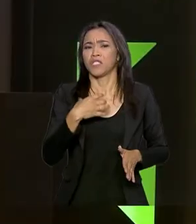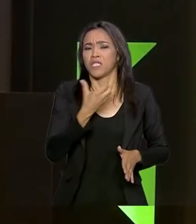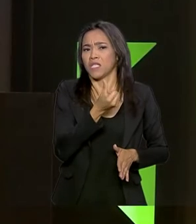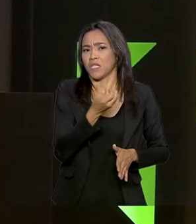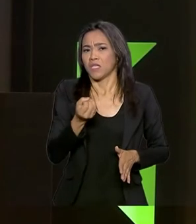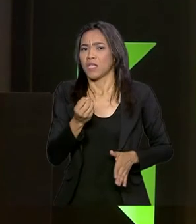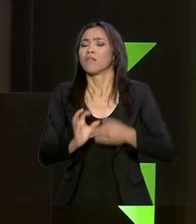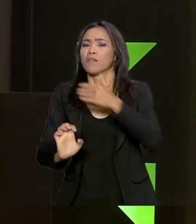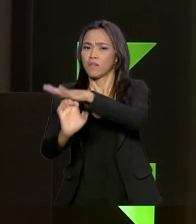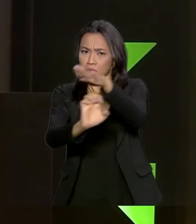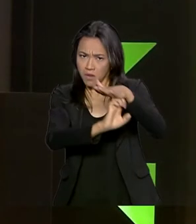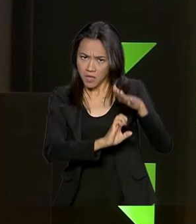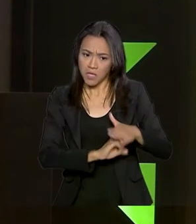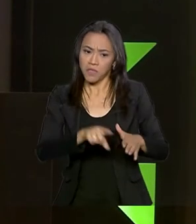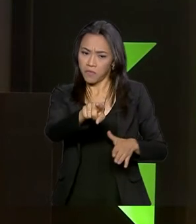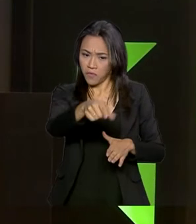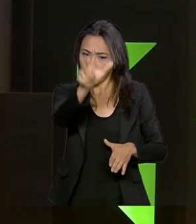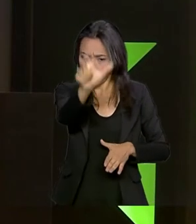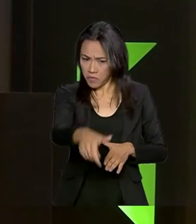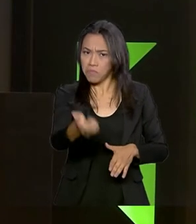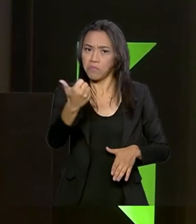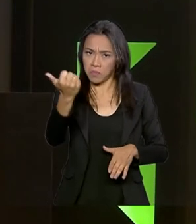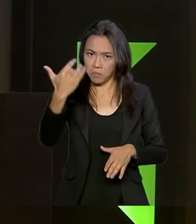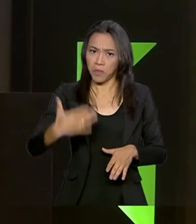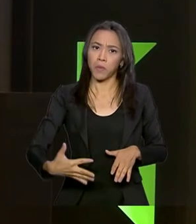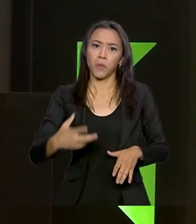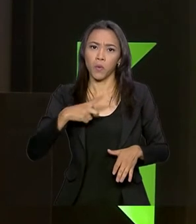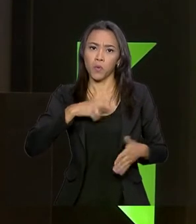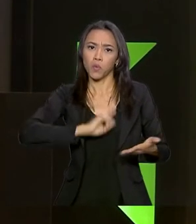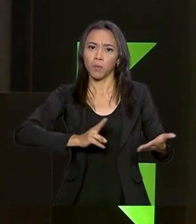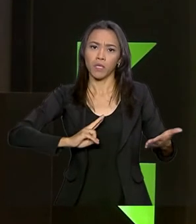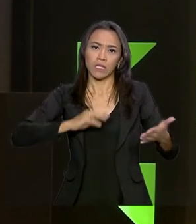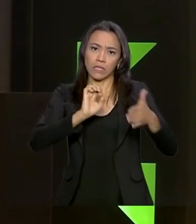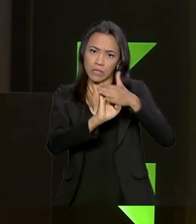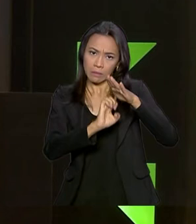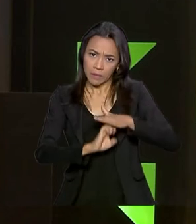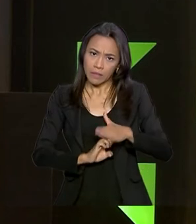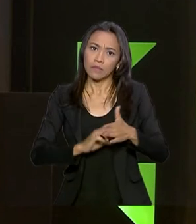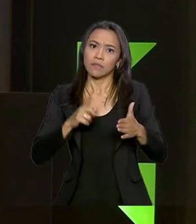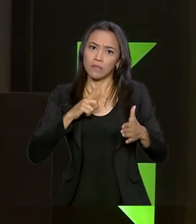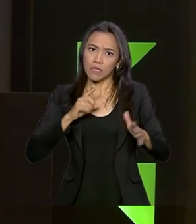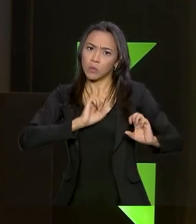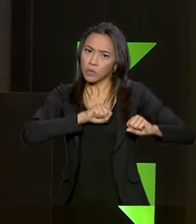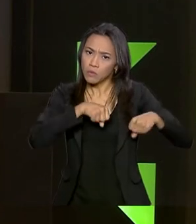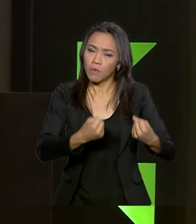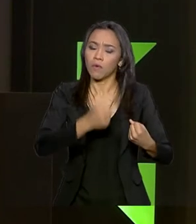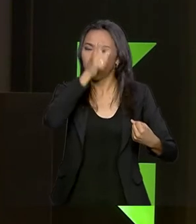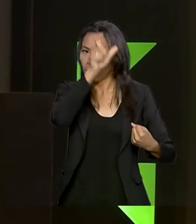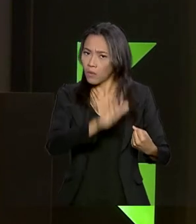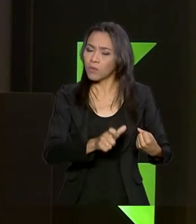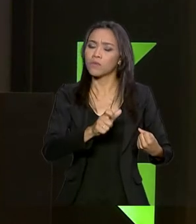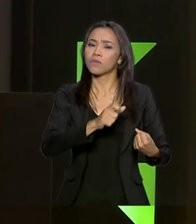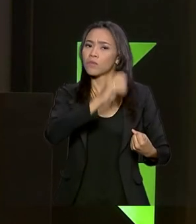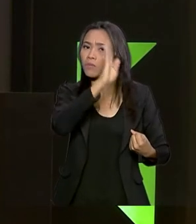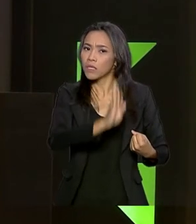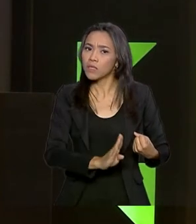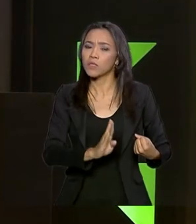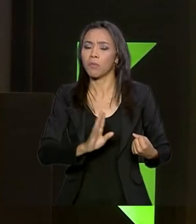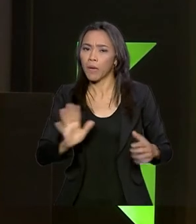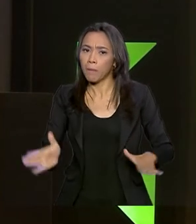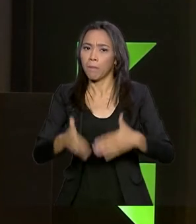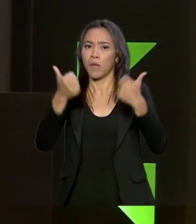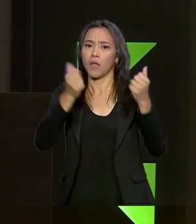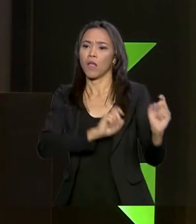citados pelo presidente em exercício Hamilton Mourão, que destacou os esforços feitos pelo governo brasileiro para melhorar o ambiente de